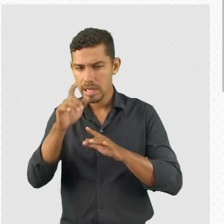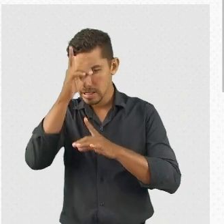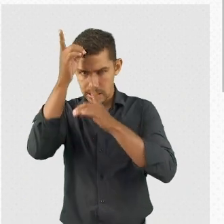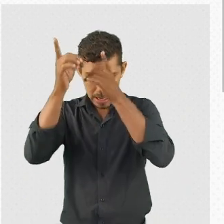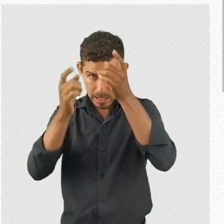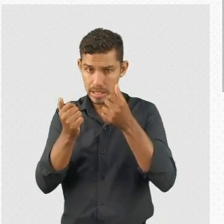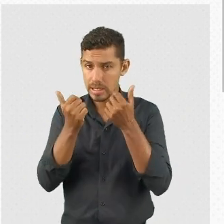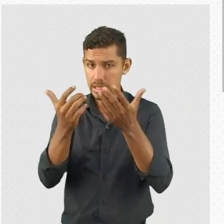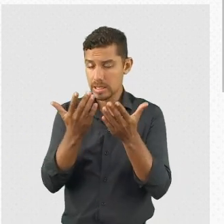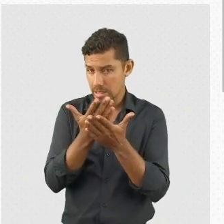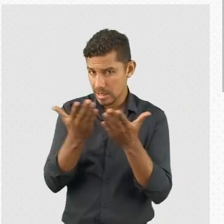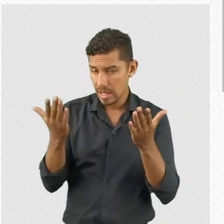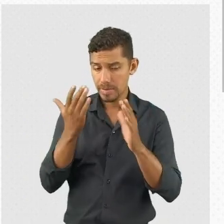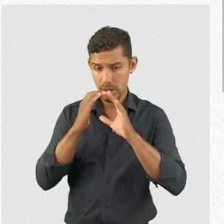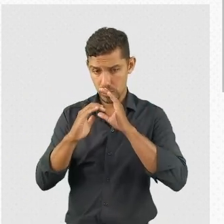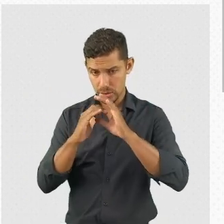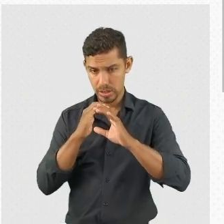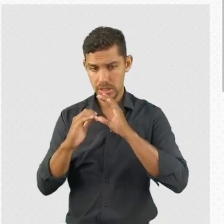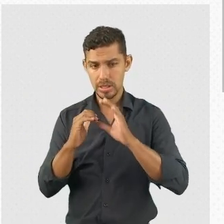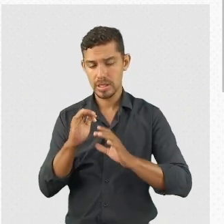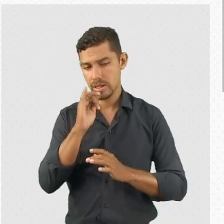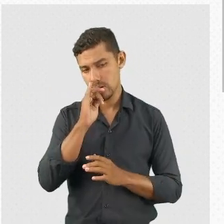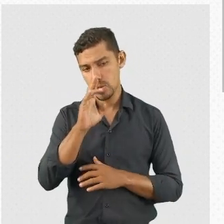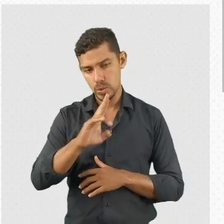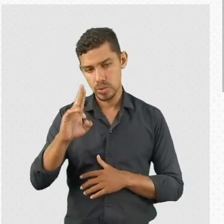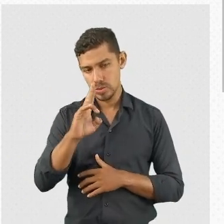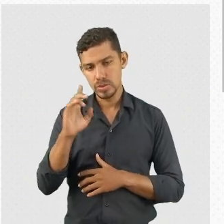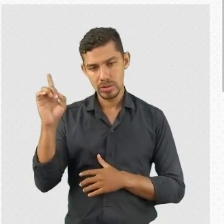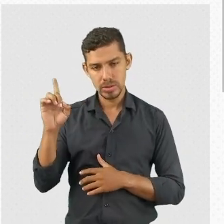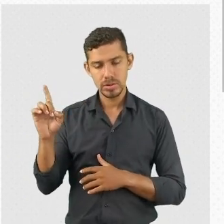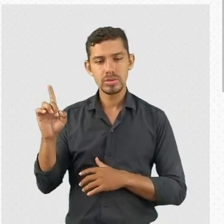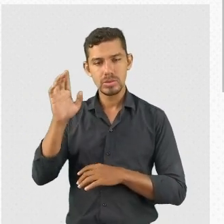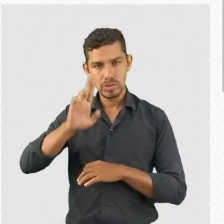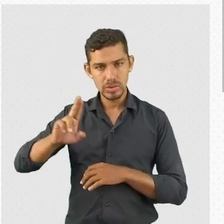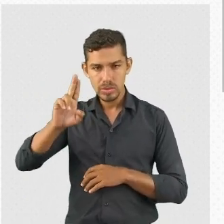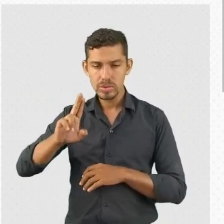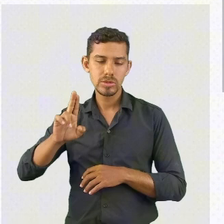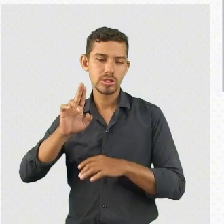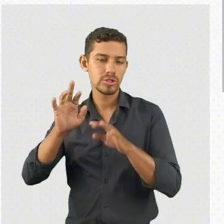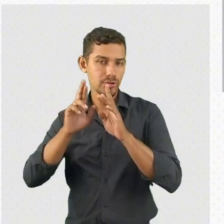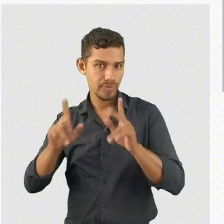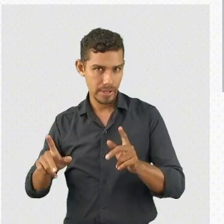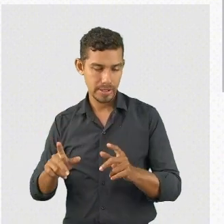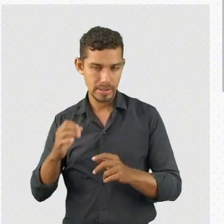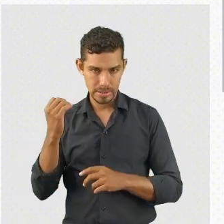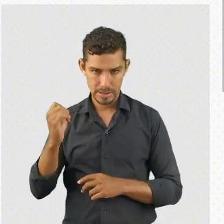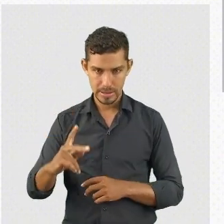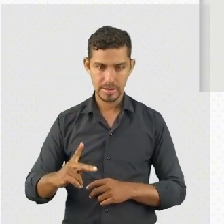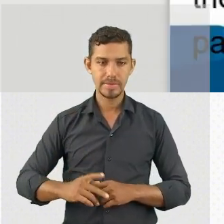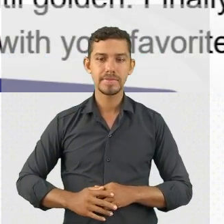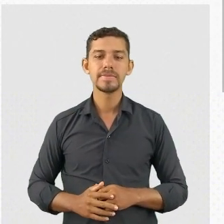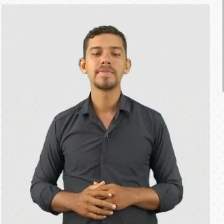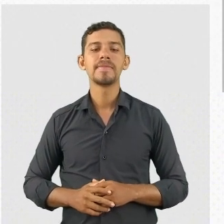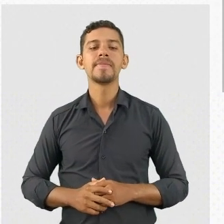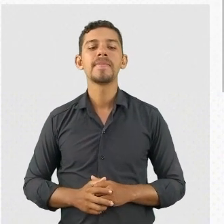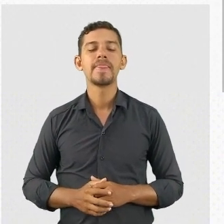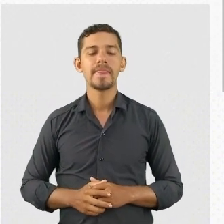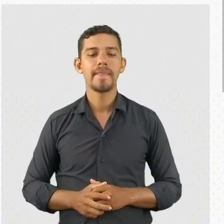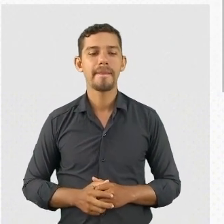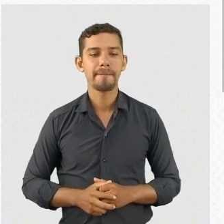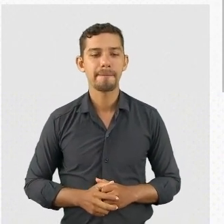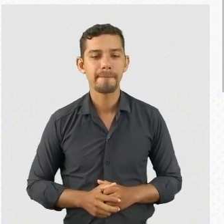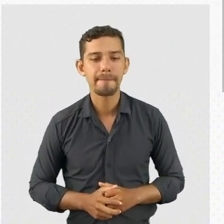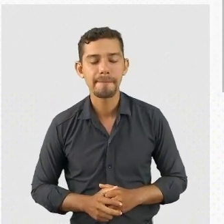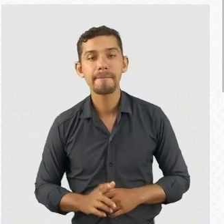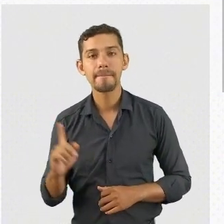quero transmitir na minha comunicação, eu uso estruturas gramaticais diferentes. Ok? Vamos para a próxima. Aqui